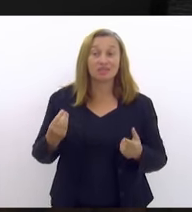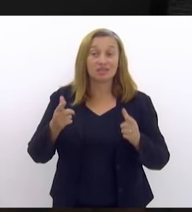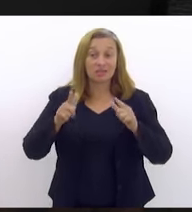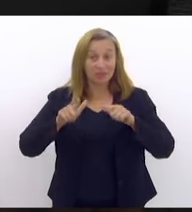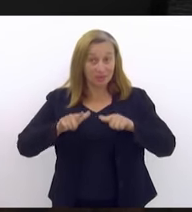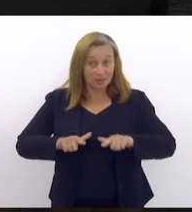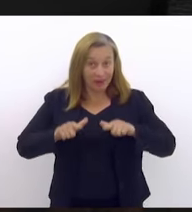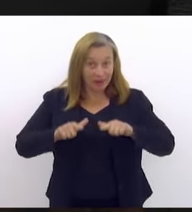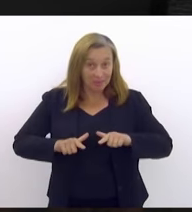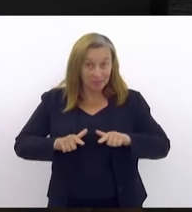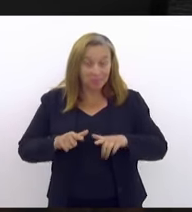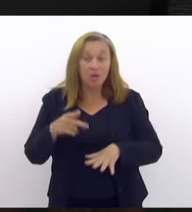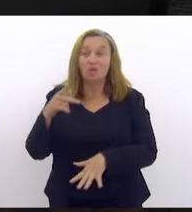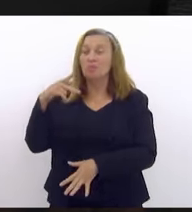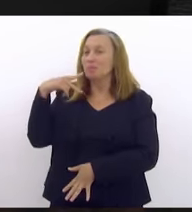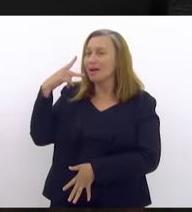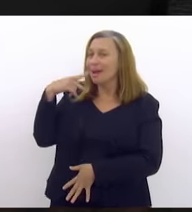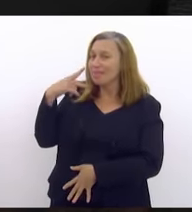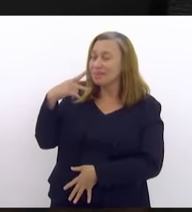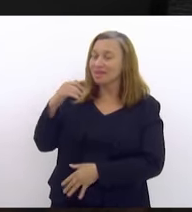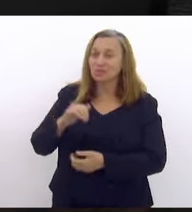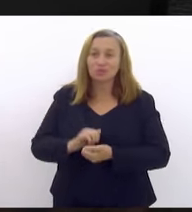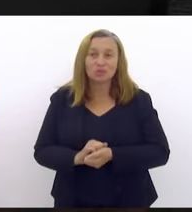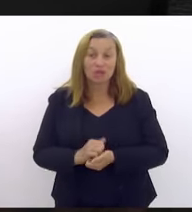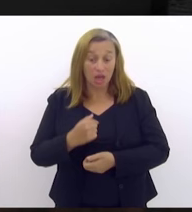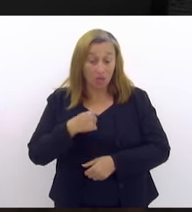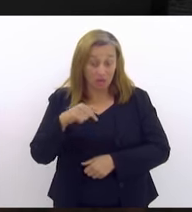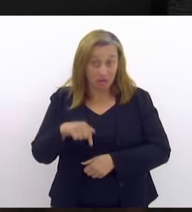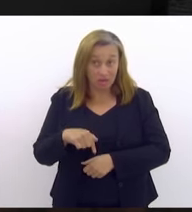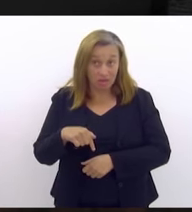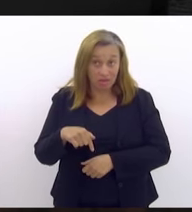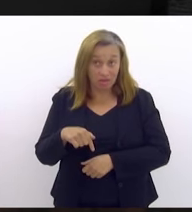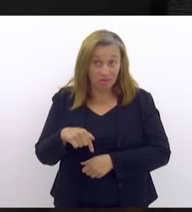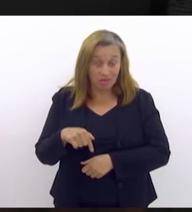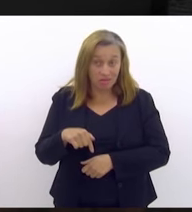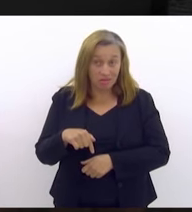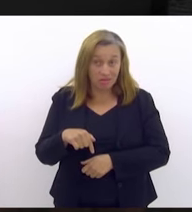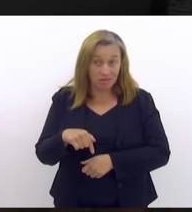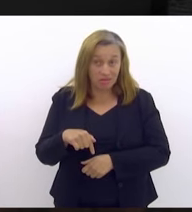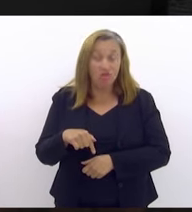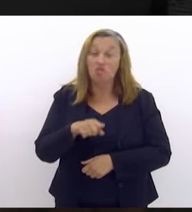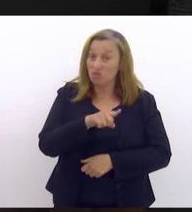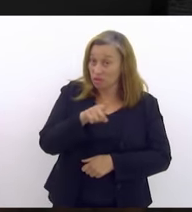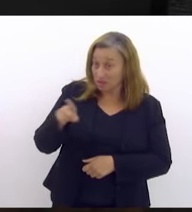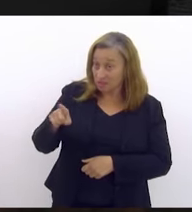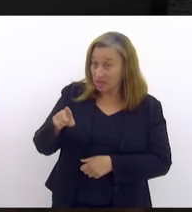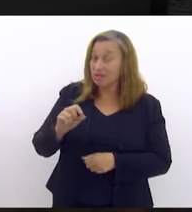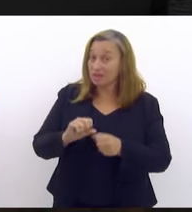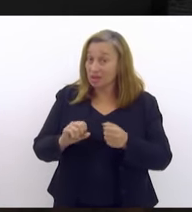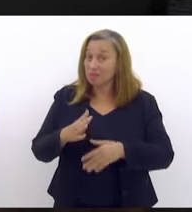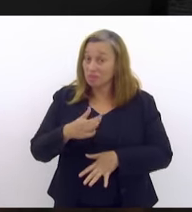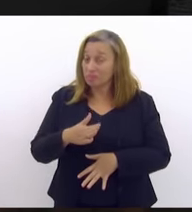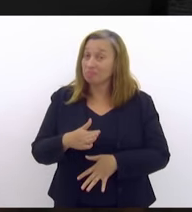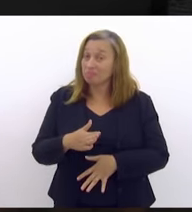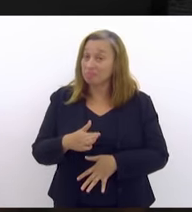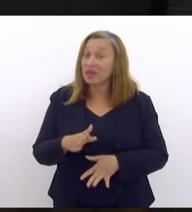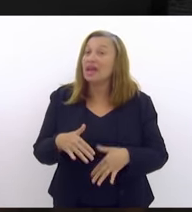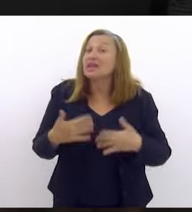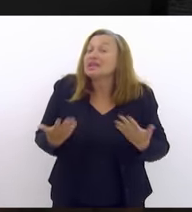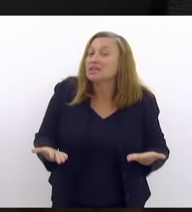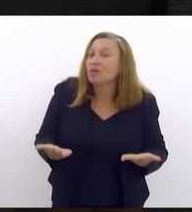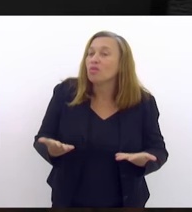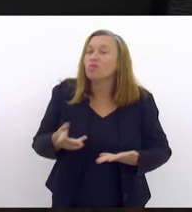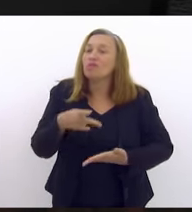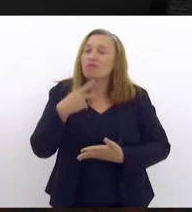parlamento. Parlamento esse, se eu estou aqui, muito vocês fizeram. Então, como eu